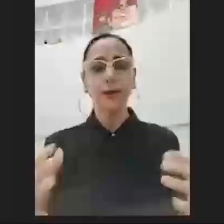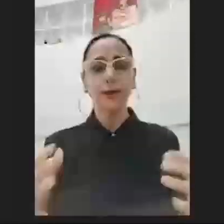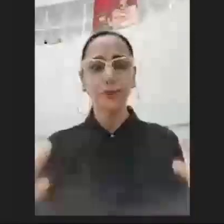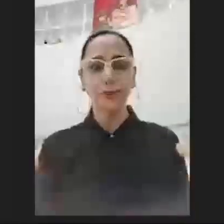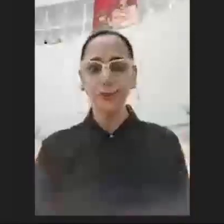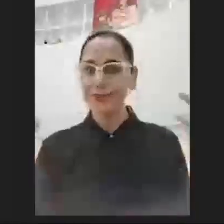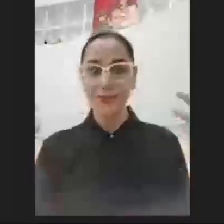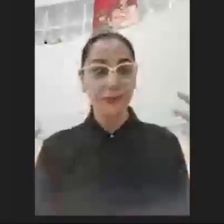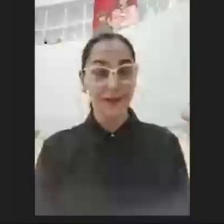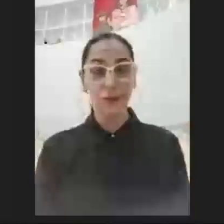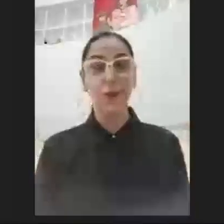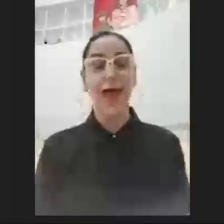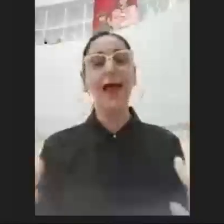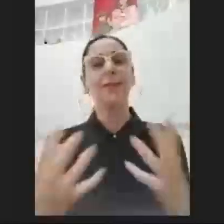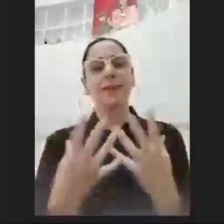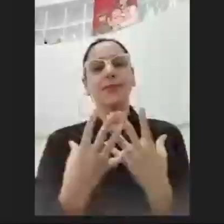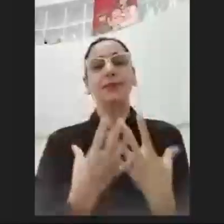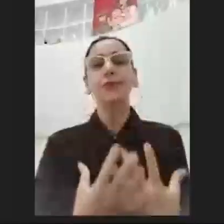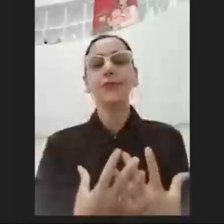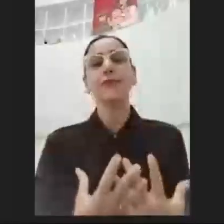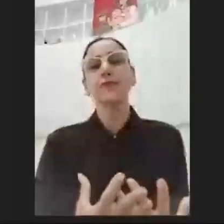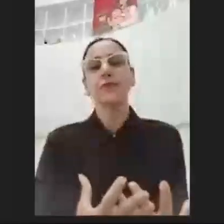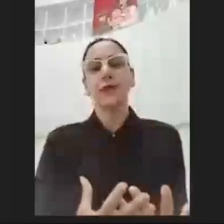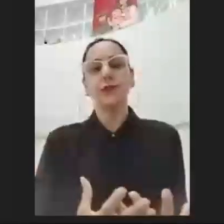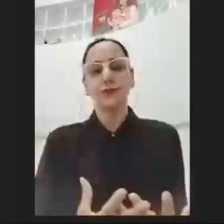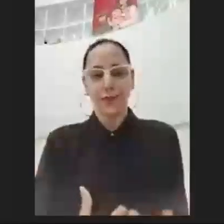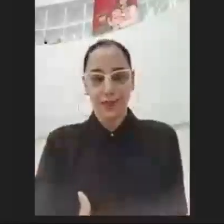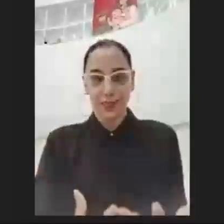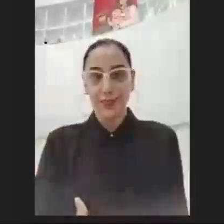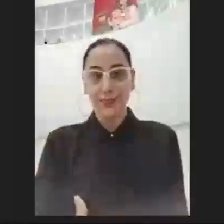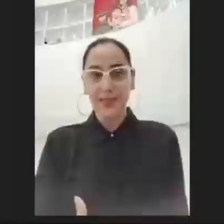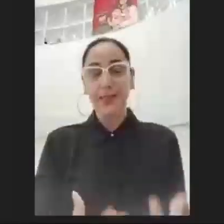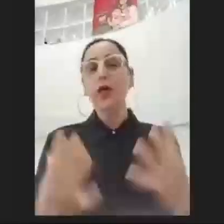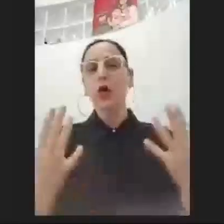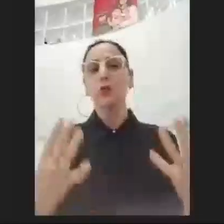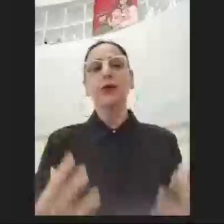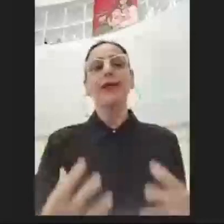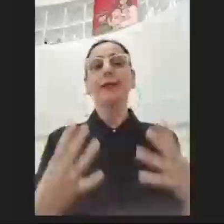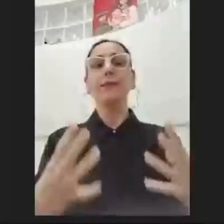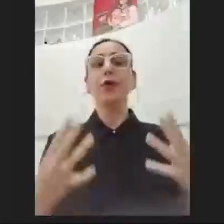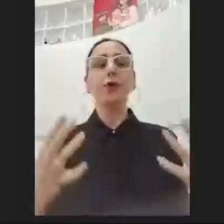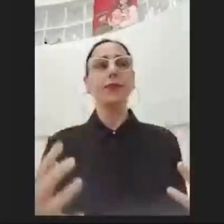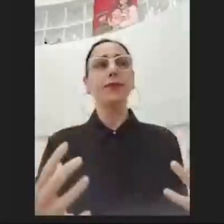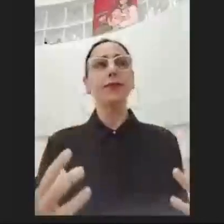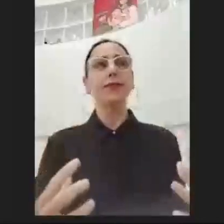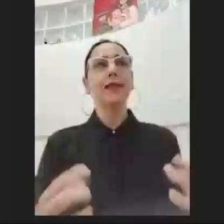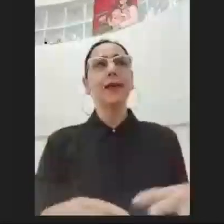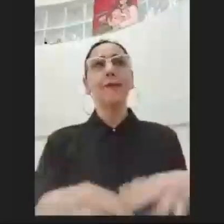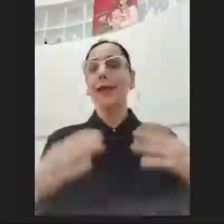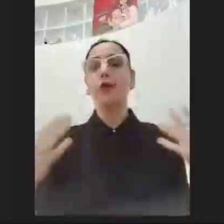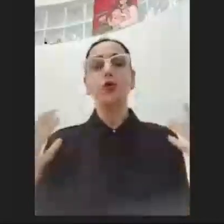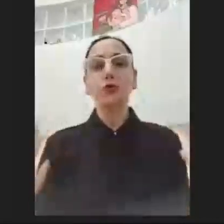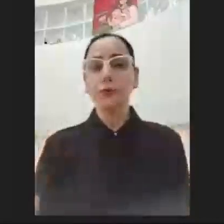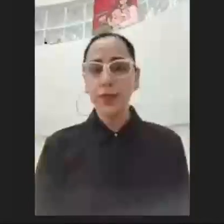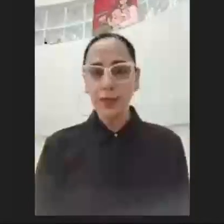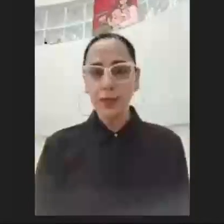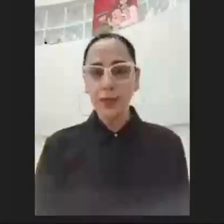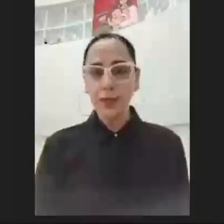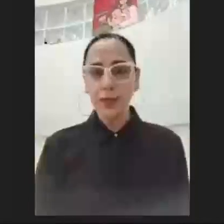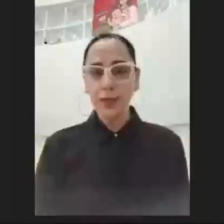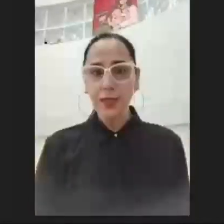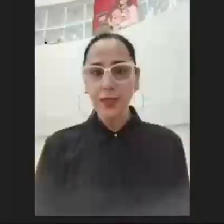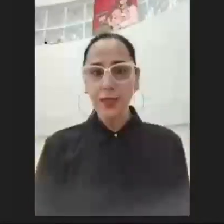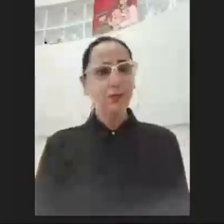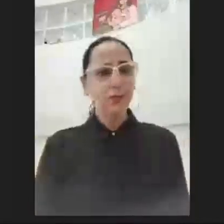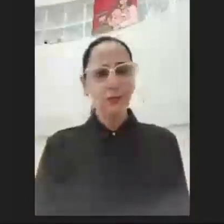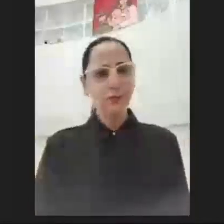ele não é só tão espetacular para a saúde e desenvolvimento de uma criança, como ele é importante para a